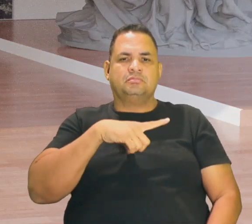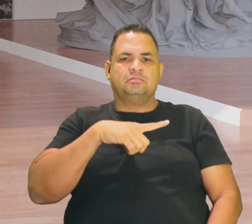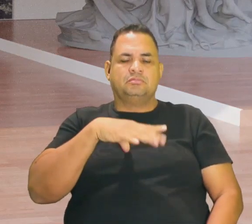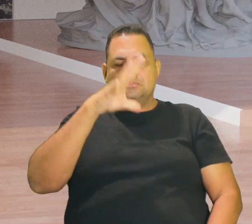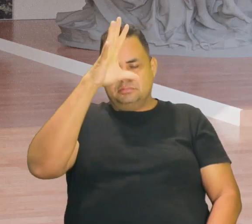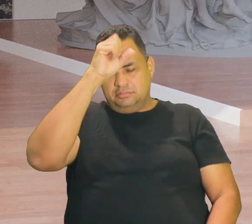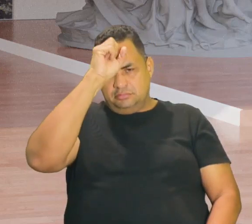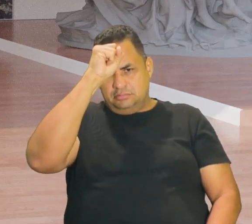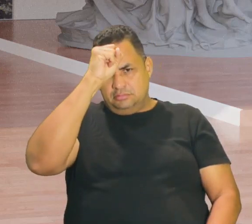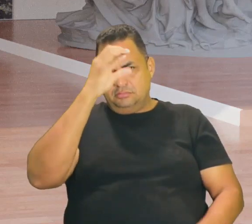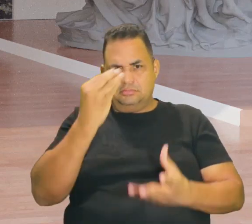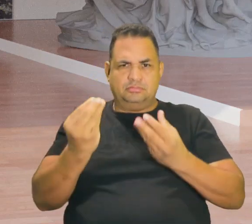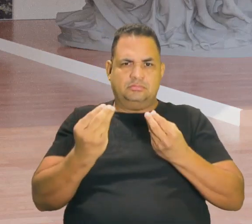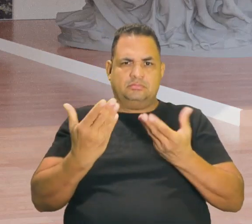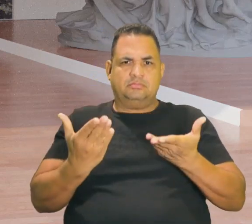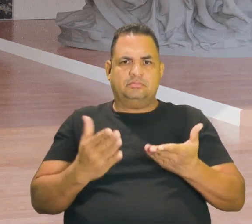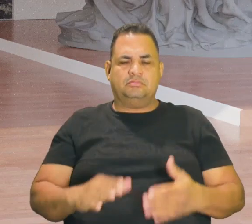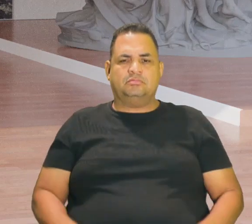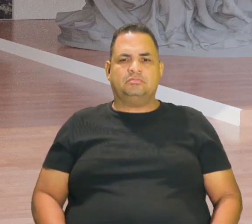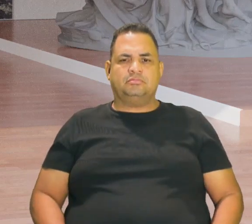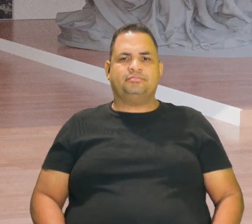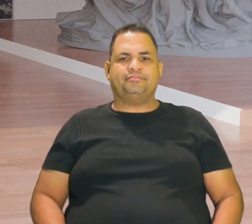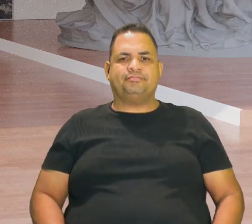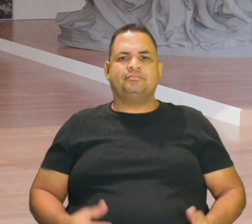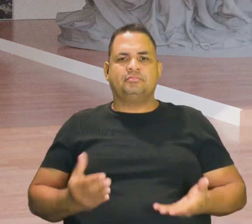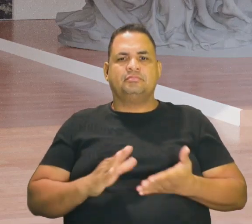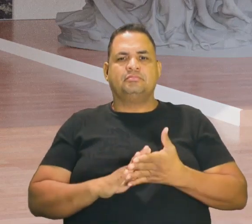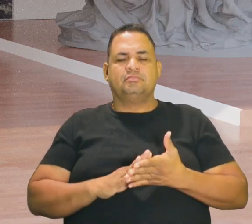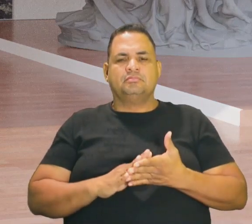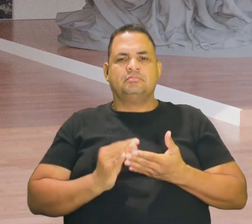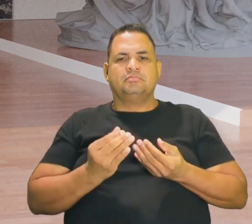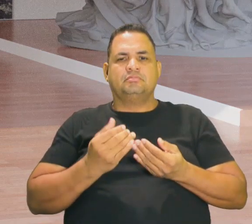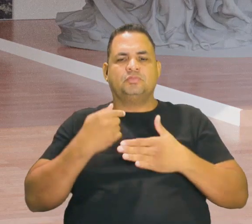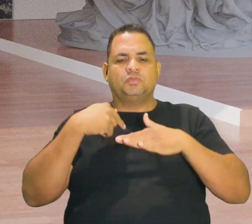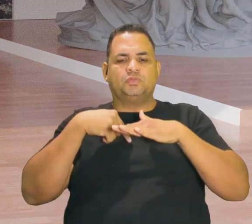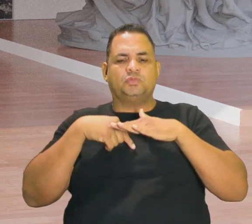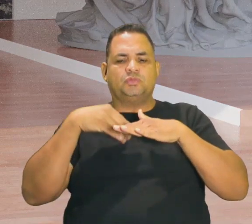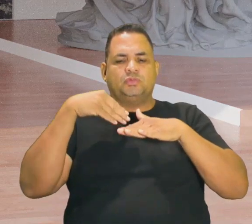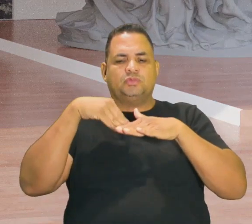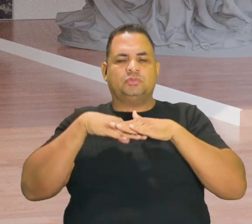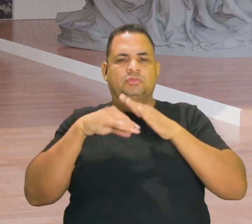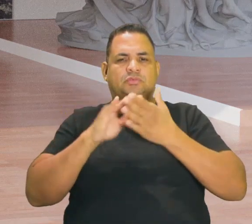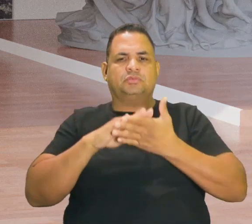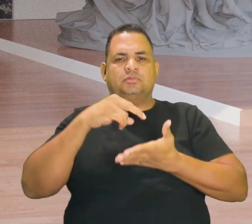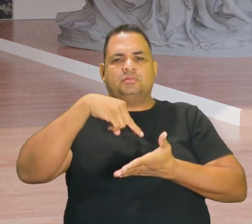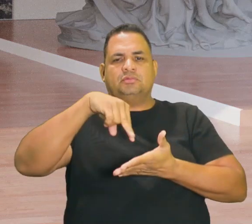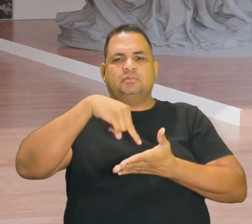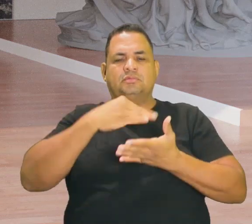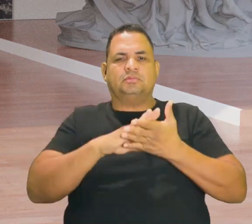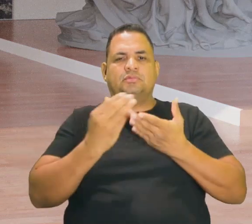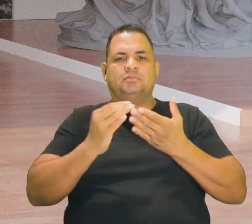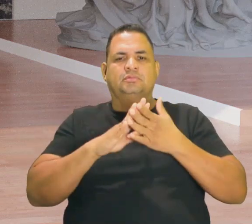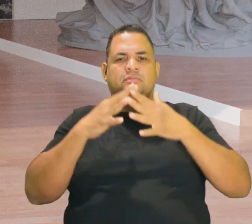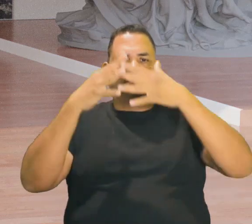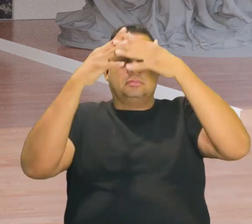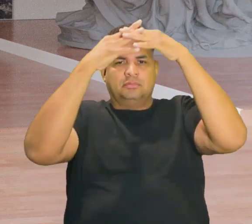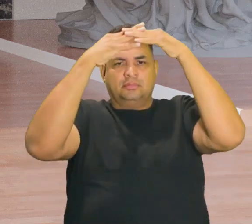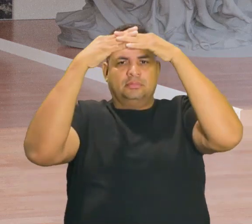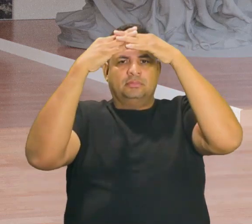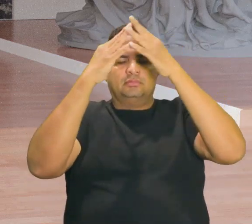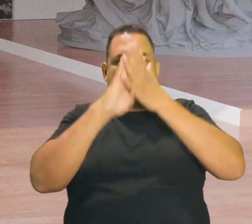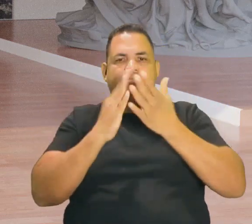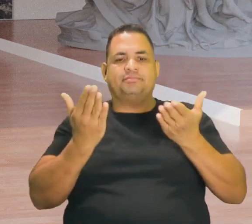aprendido compreendido aí solidificado um pouco mais sobre a dança né como ballet